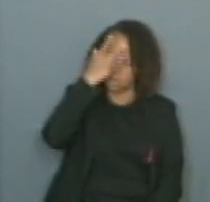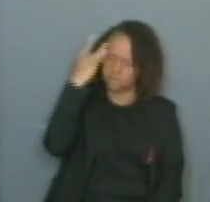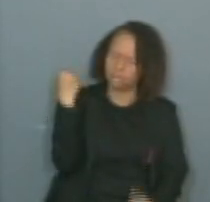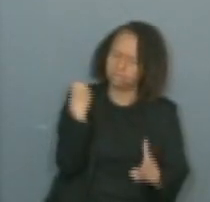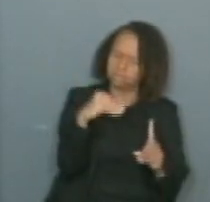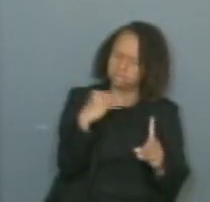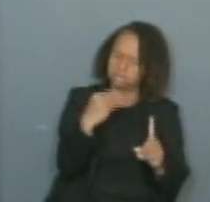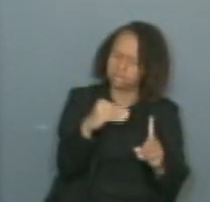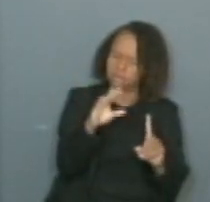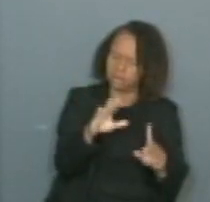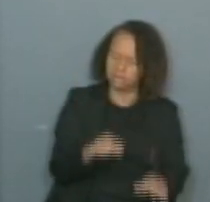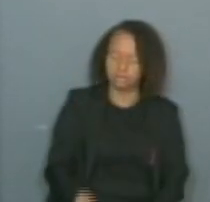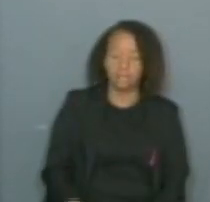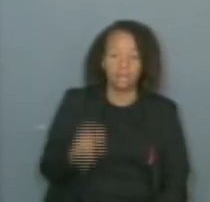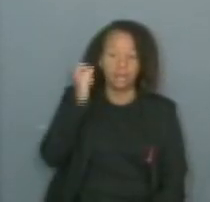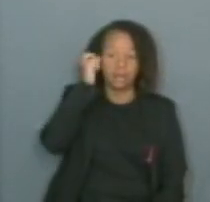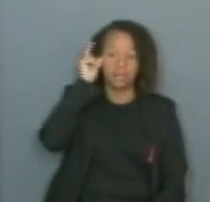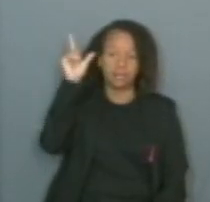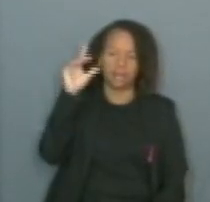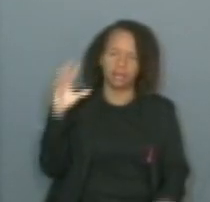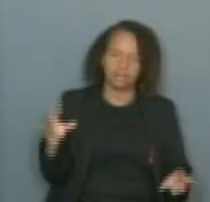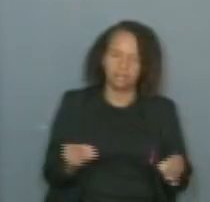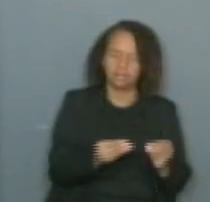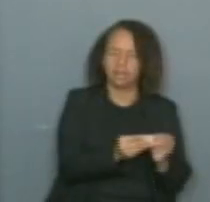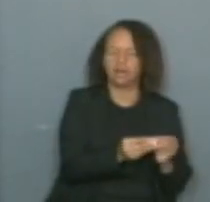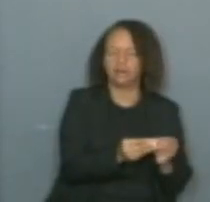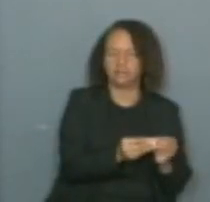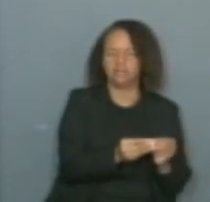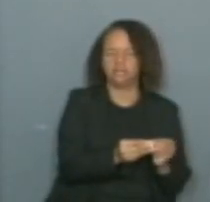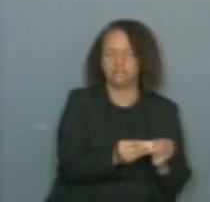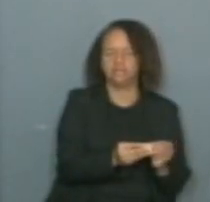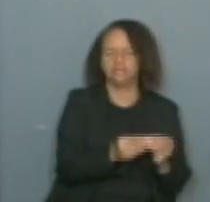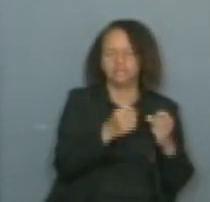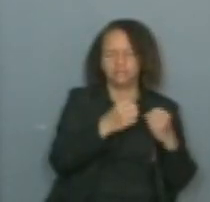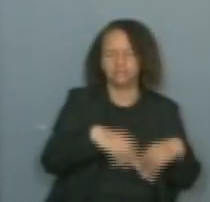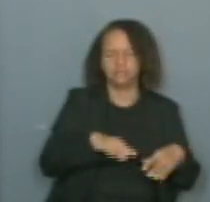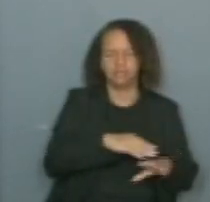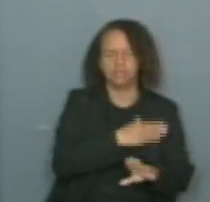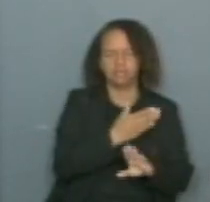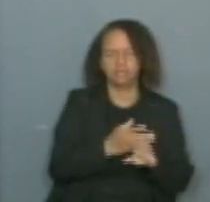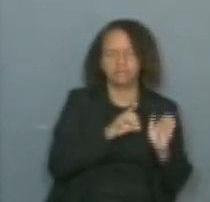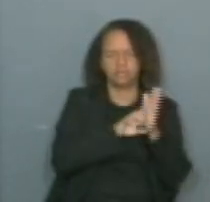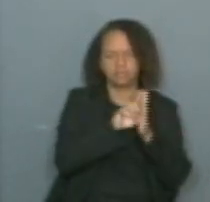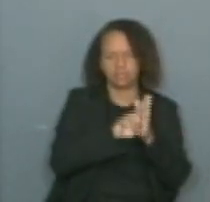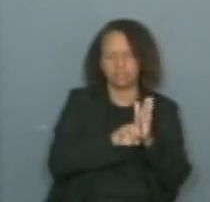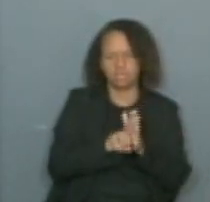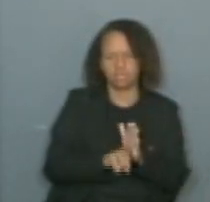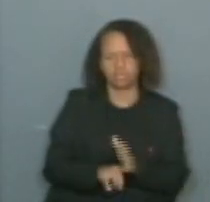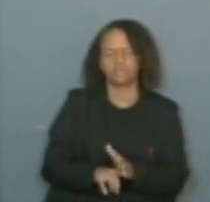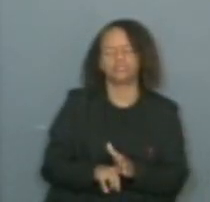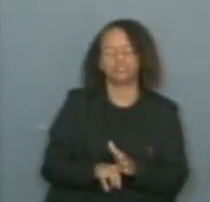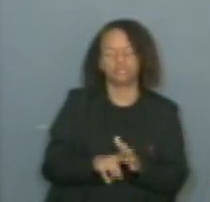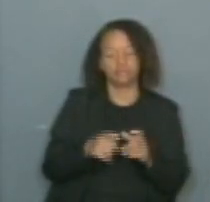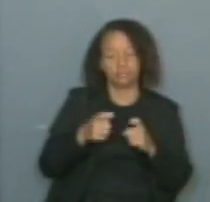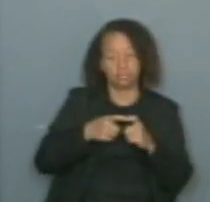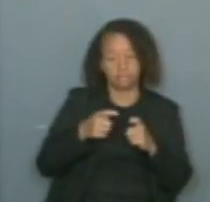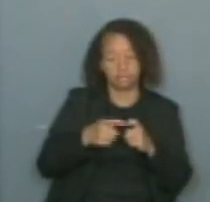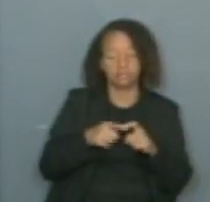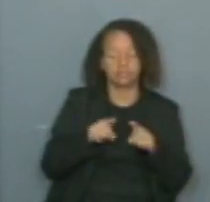Qual é a nossa ideia? Conceda um voucher para custo integral de exames médicos e